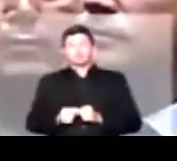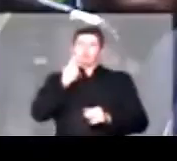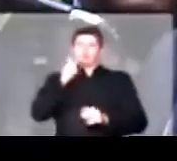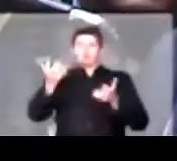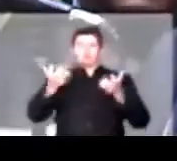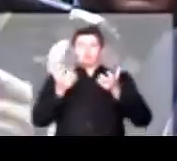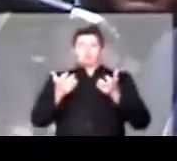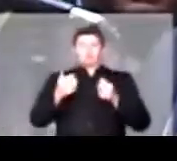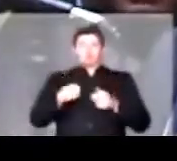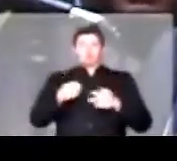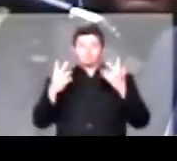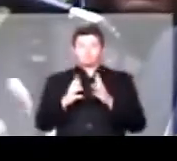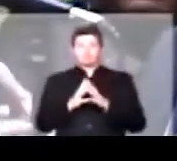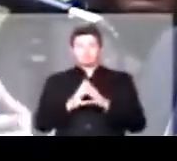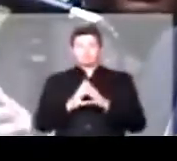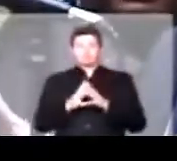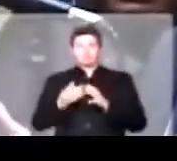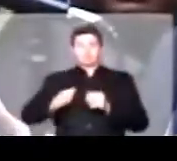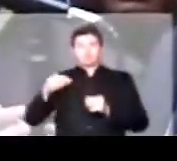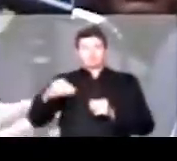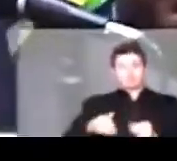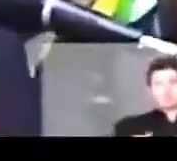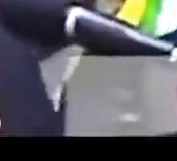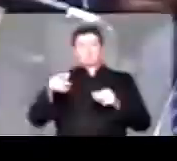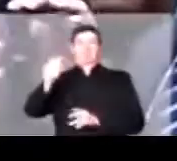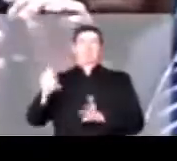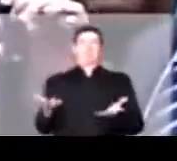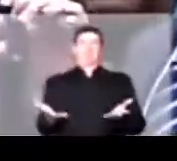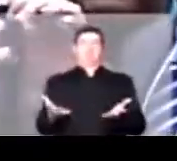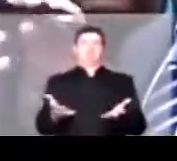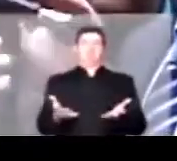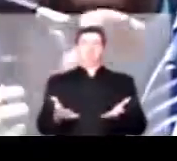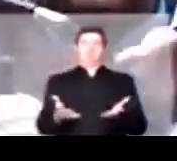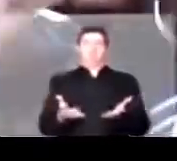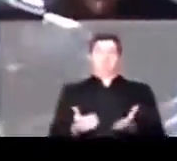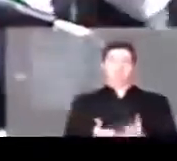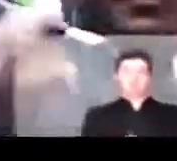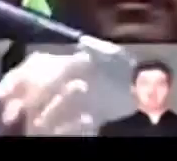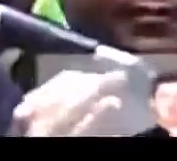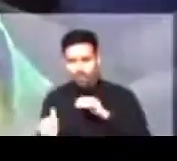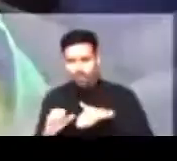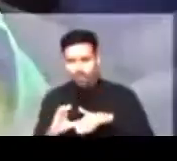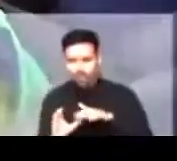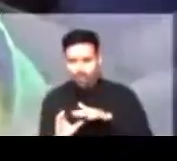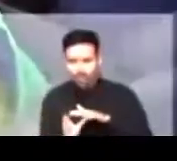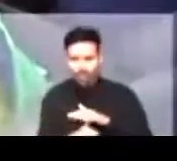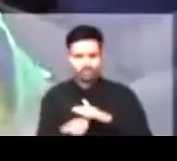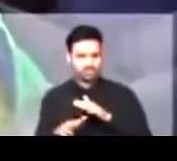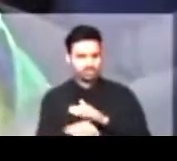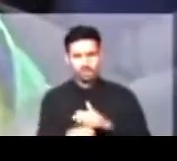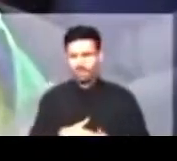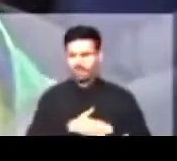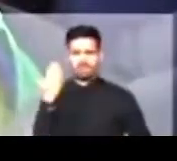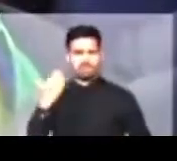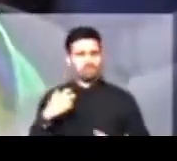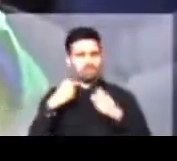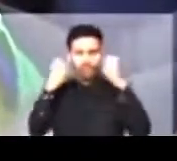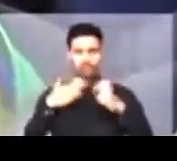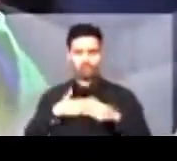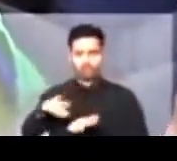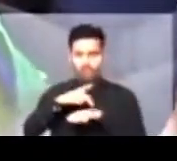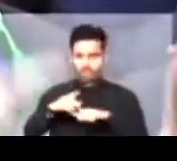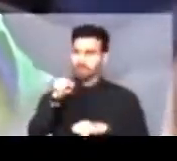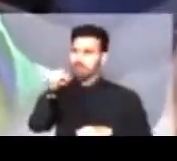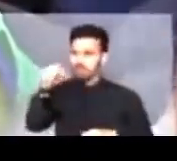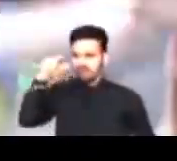enxofre. Tô constrangido de participar dessa farsa conduzida por um ladrão. E logo logo, Eduardo Cunha, você